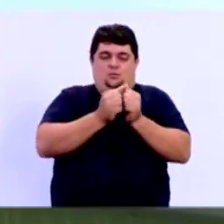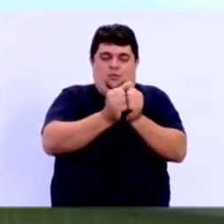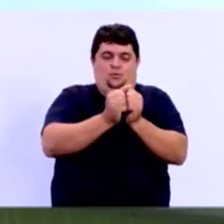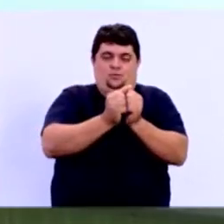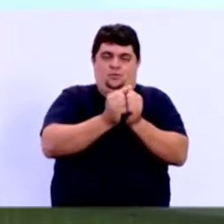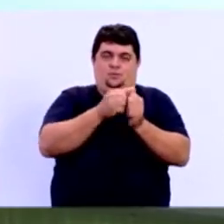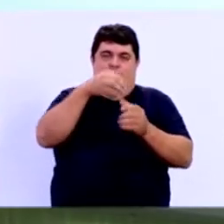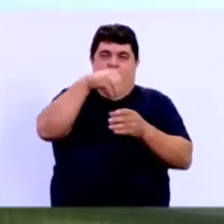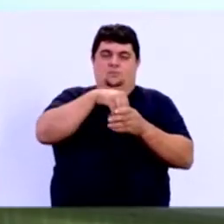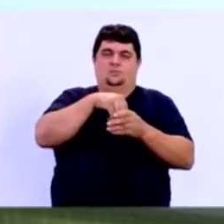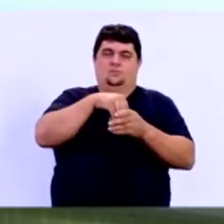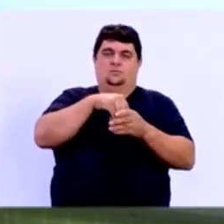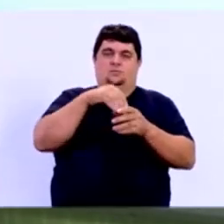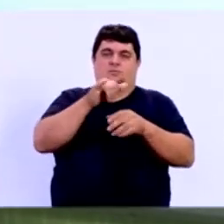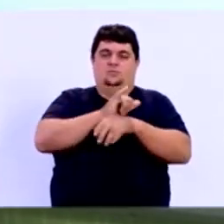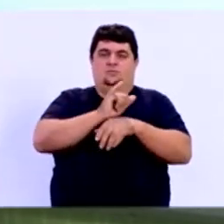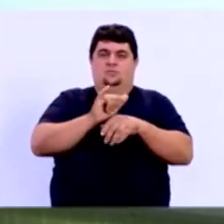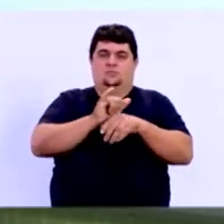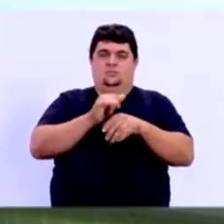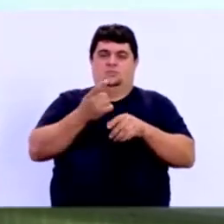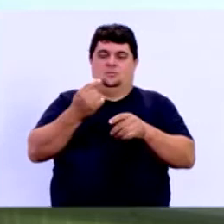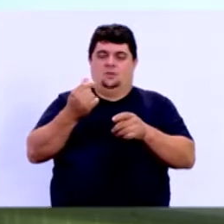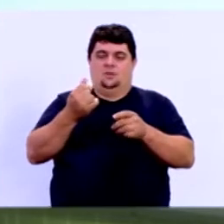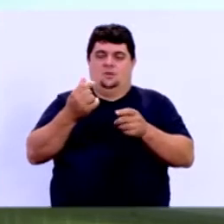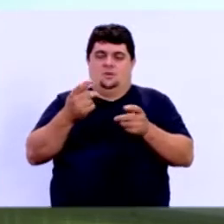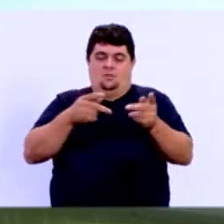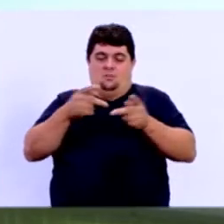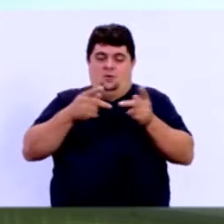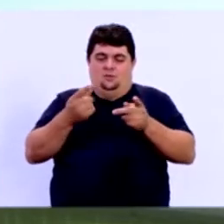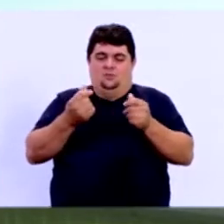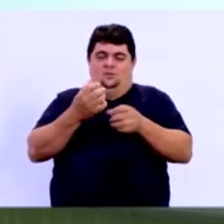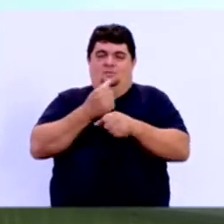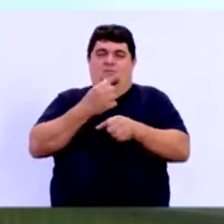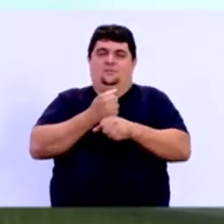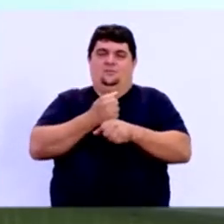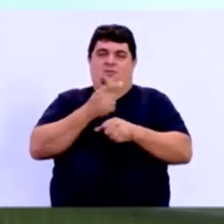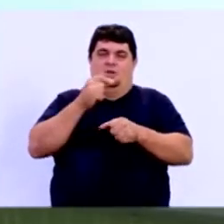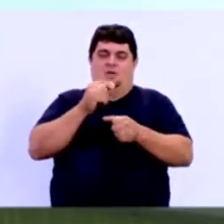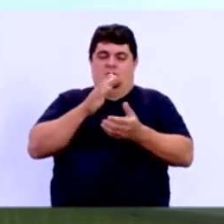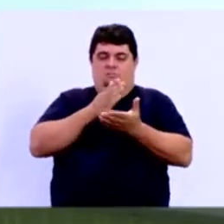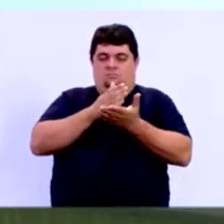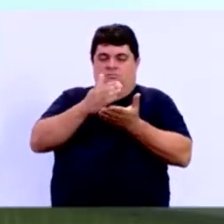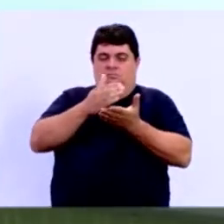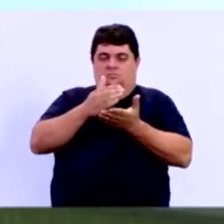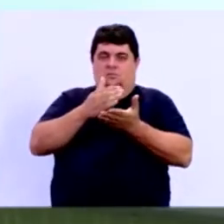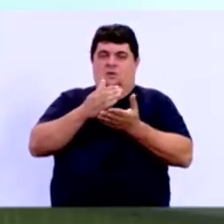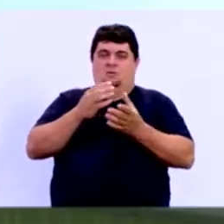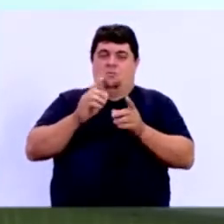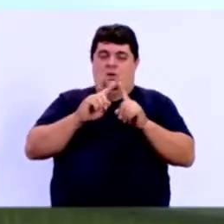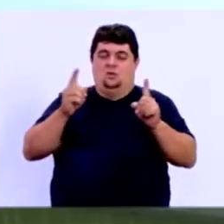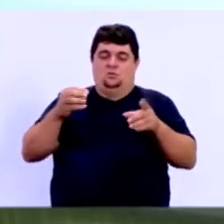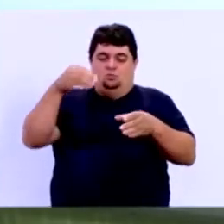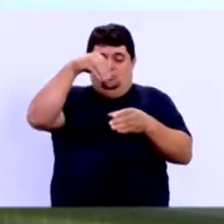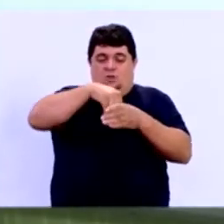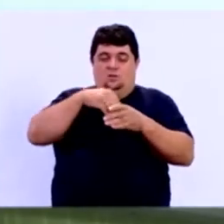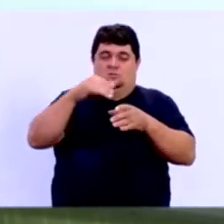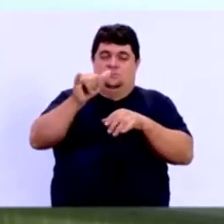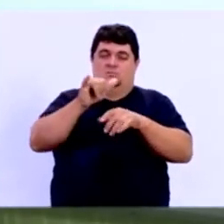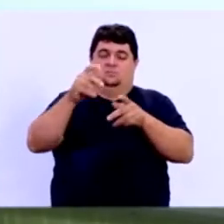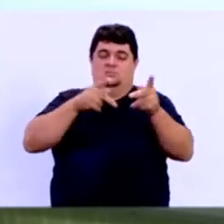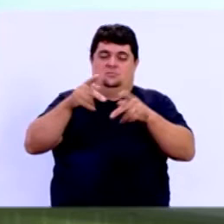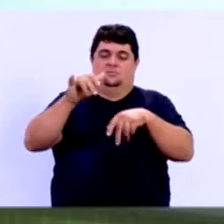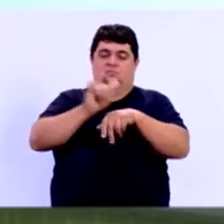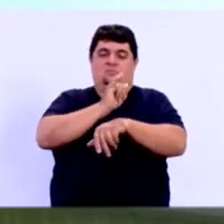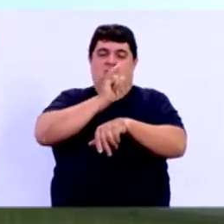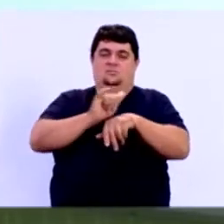da organização. Na verdade, o planejamento financeiro é uma parte do planejamento estratégico da empresa. né? E esse